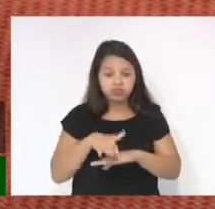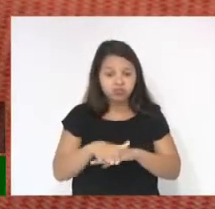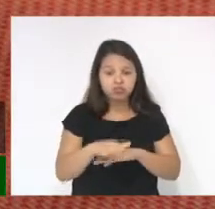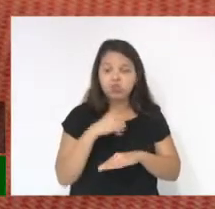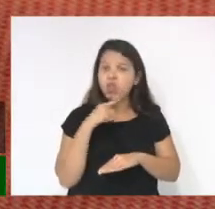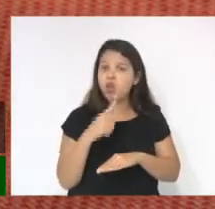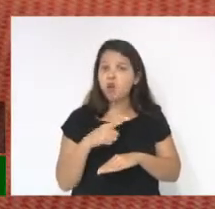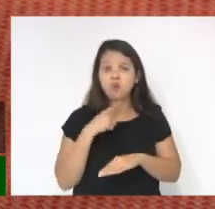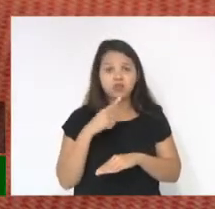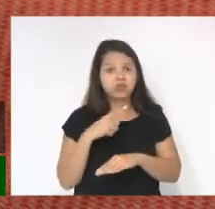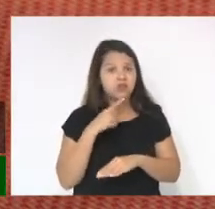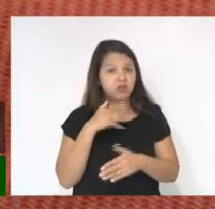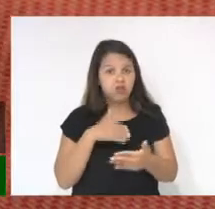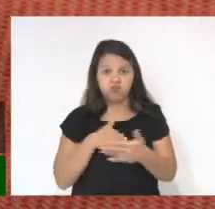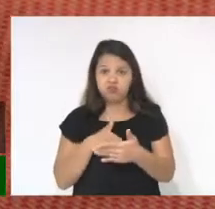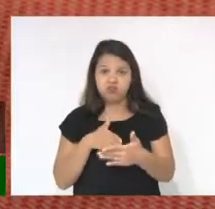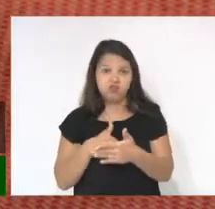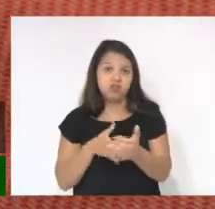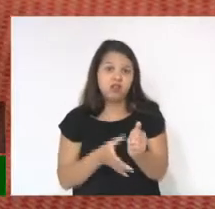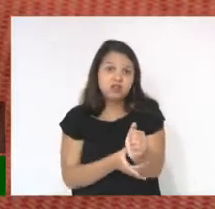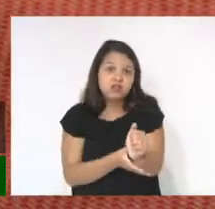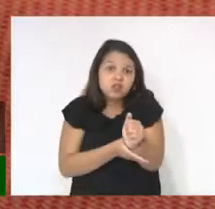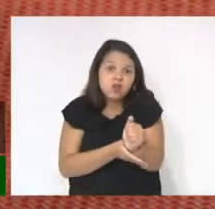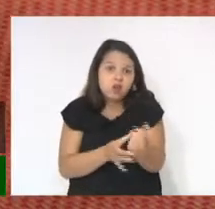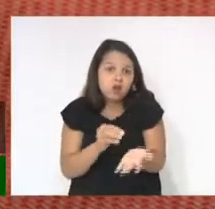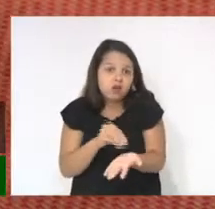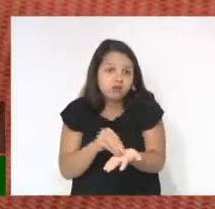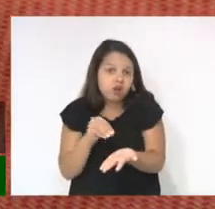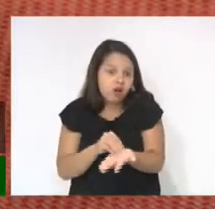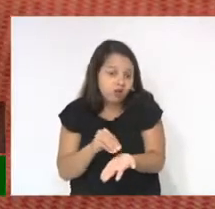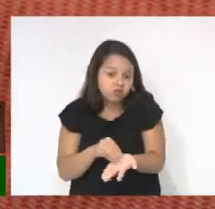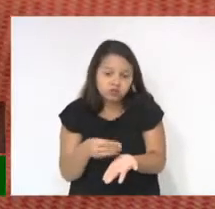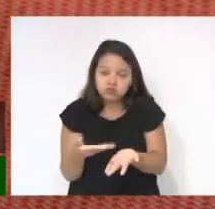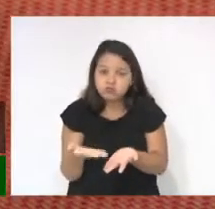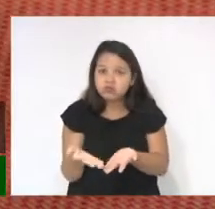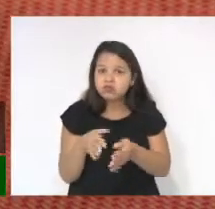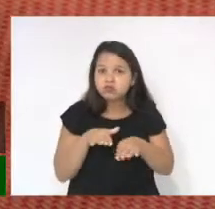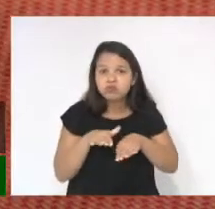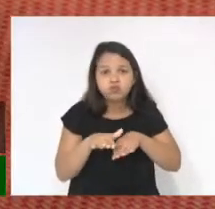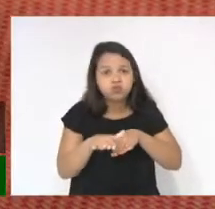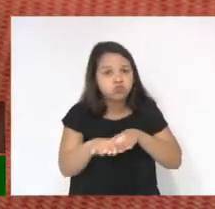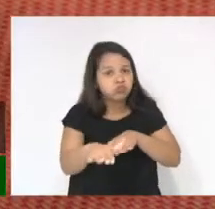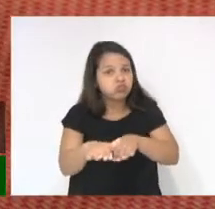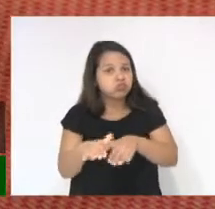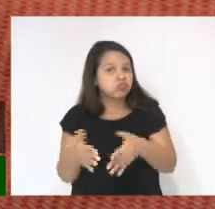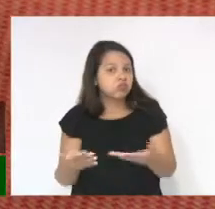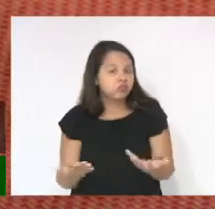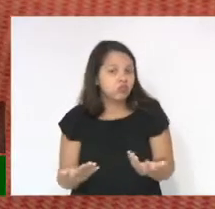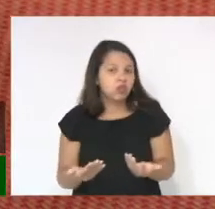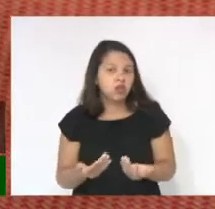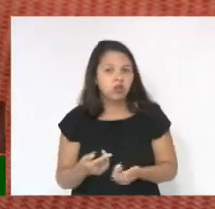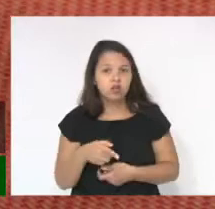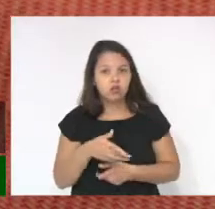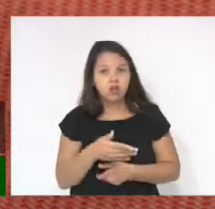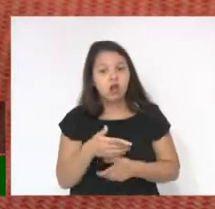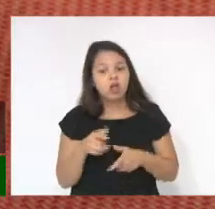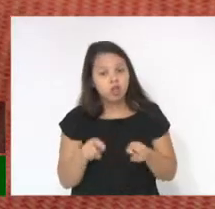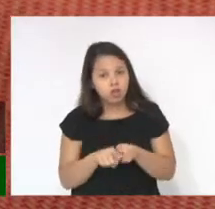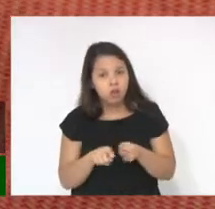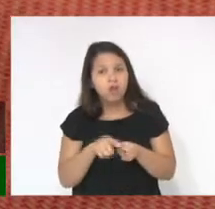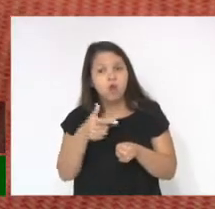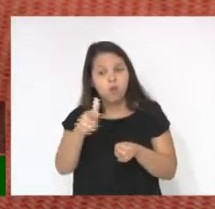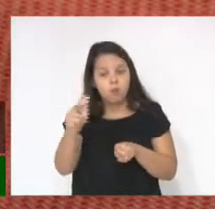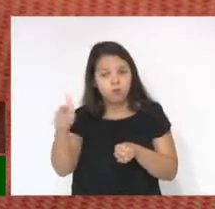falta de condições de segurança para transitar, para trafegar nessa e em tantas outras